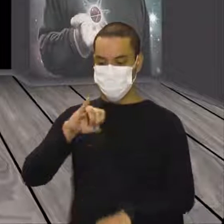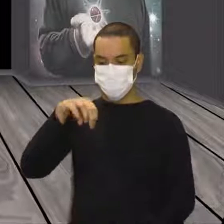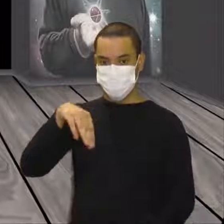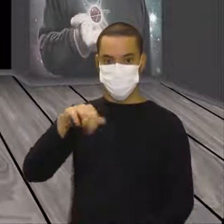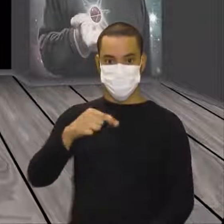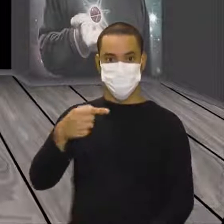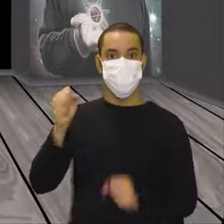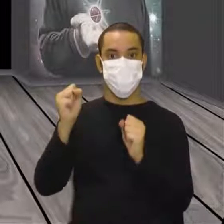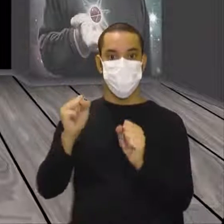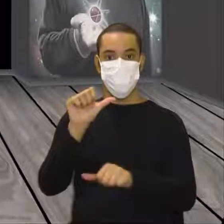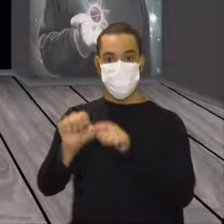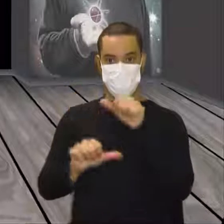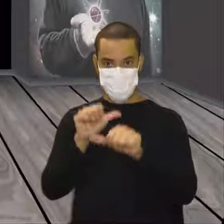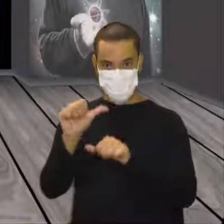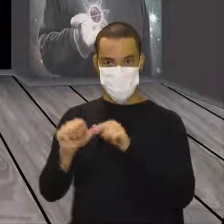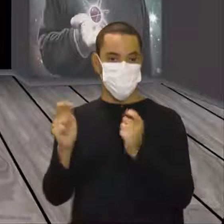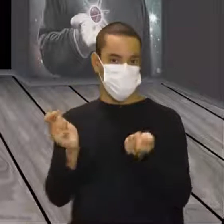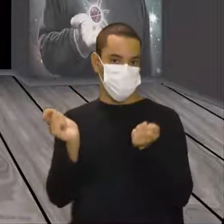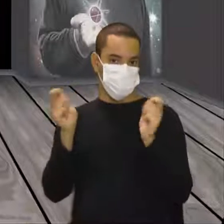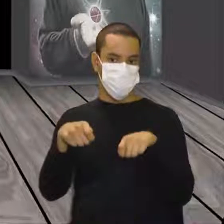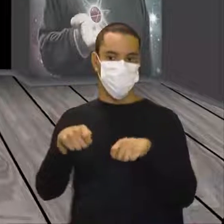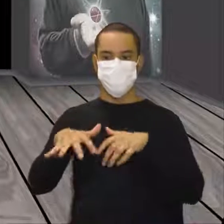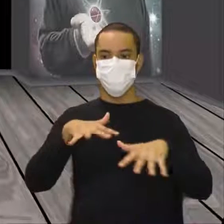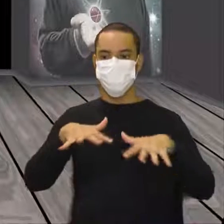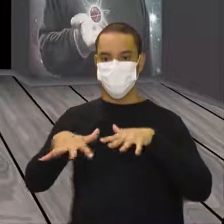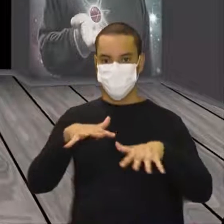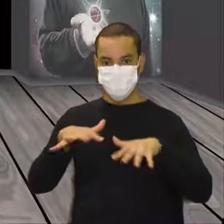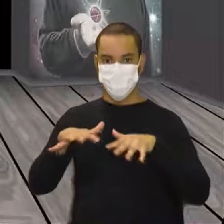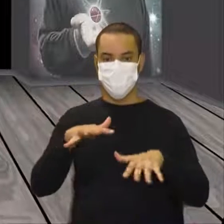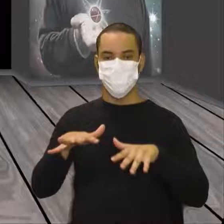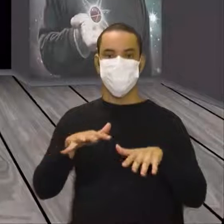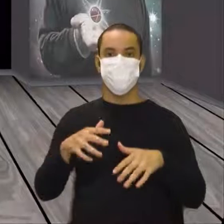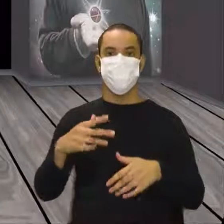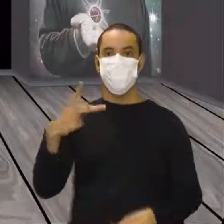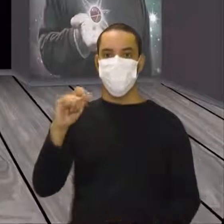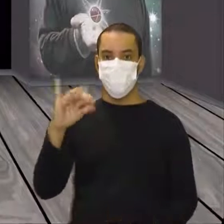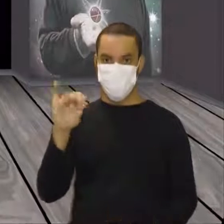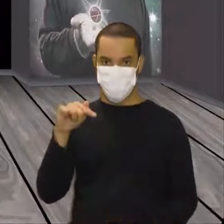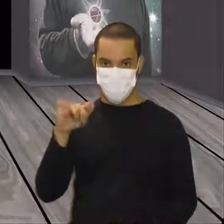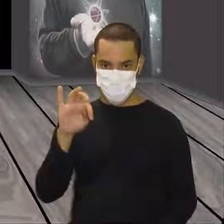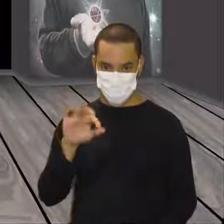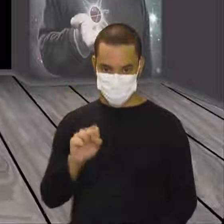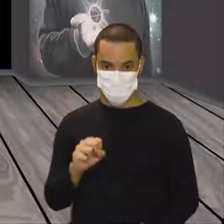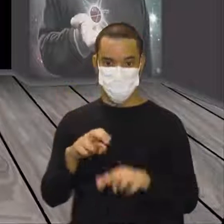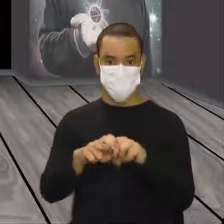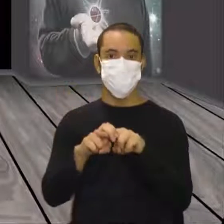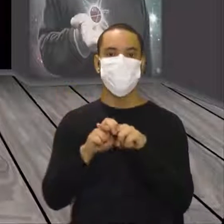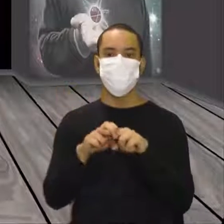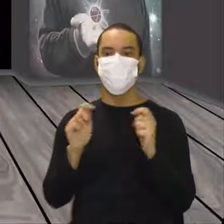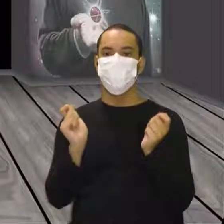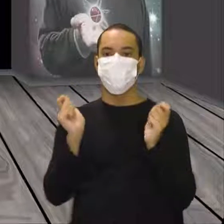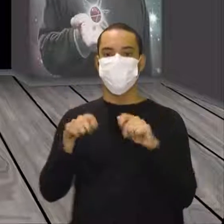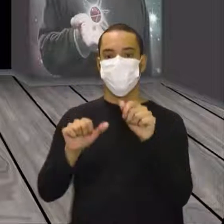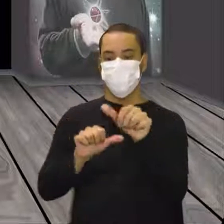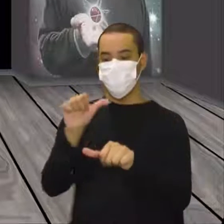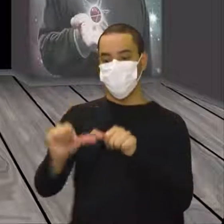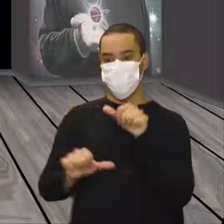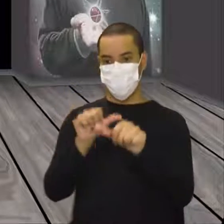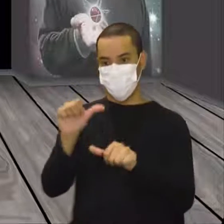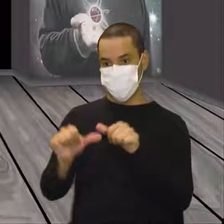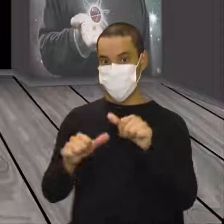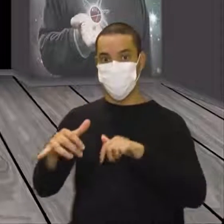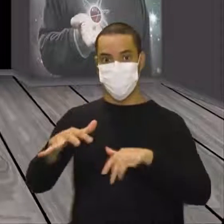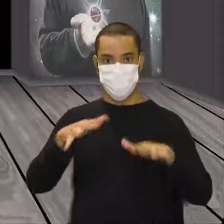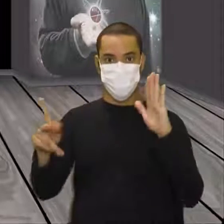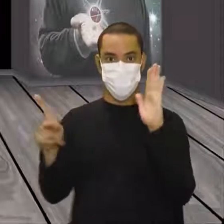polos e consegue movimentar aí essa questão da plaqueta. Então, consegue modificar aí o